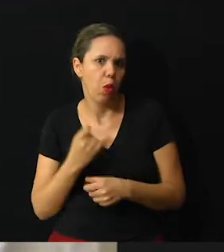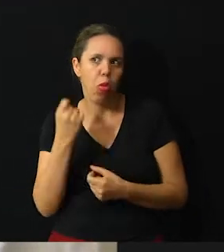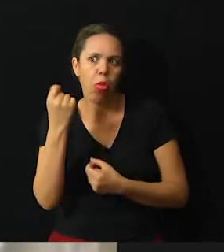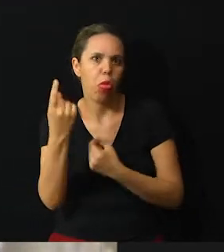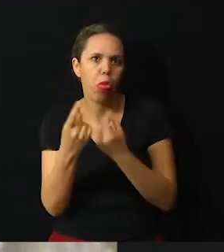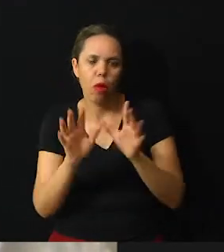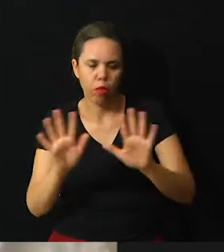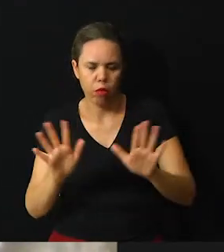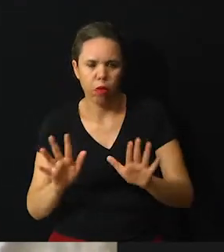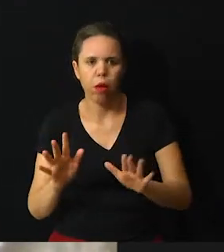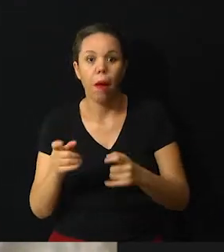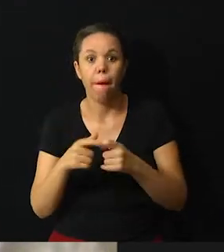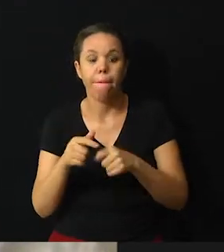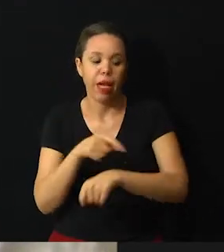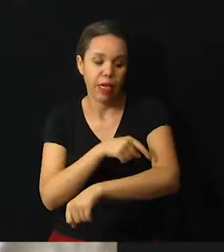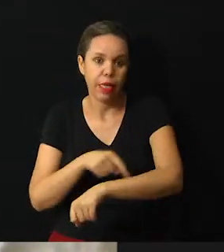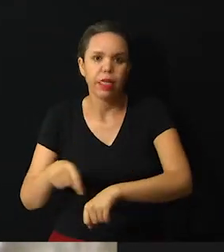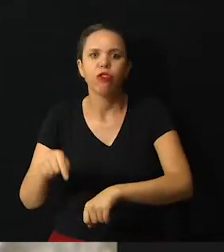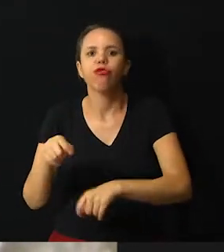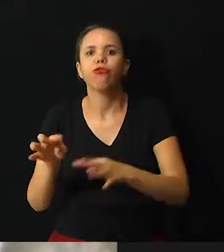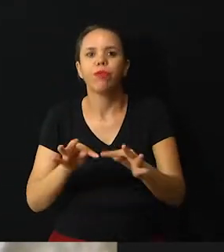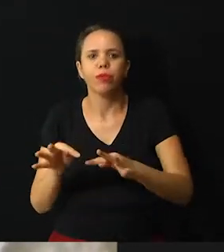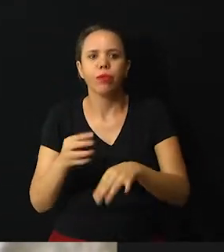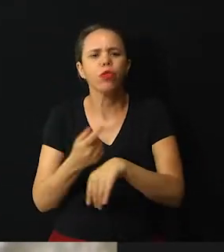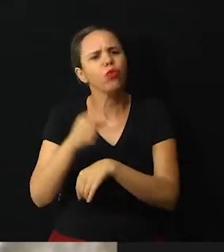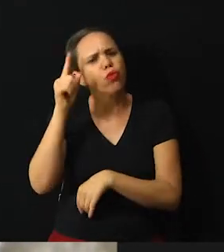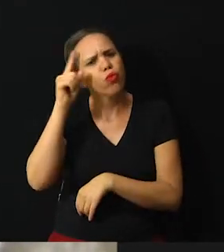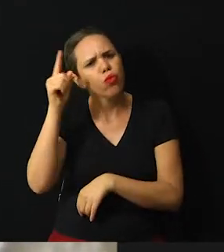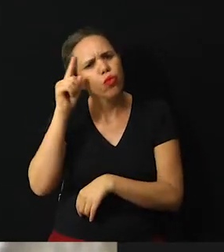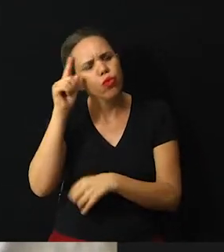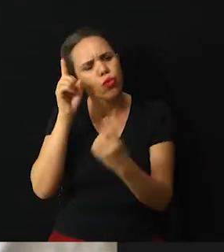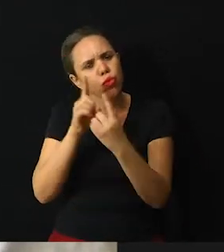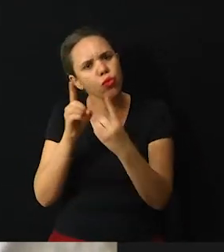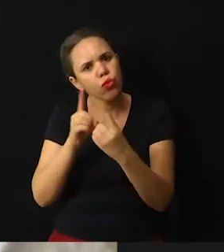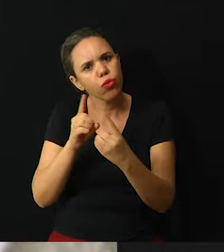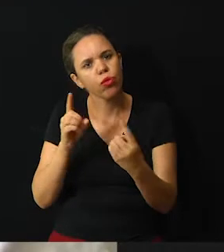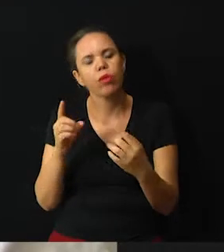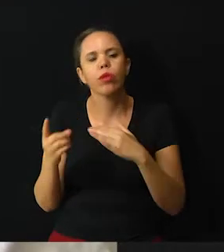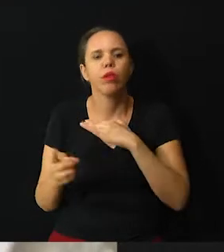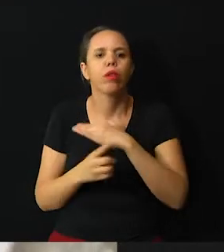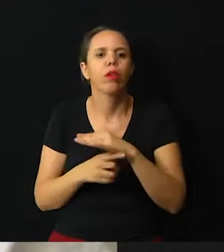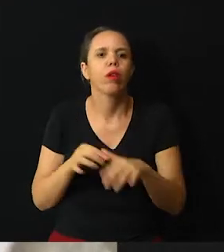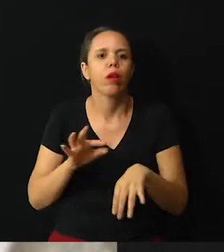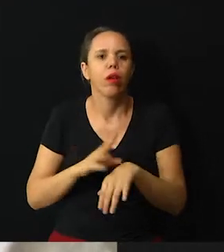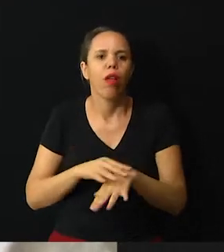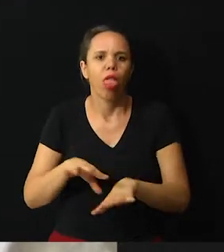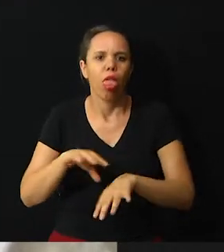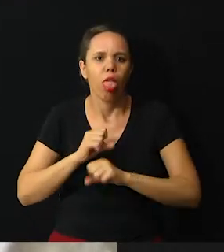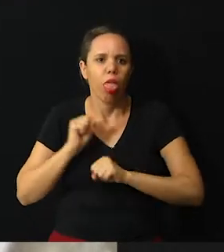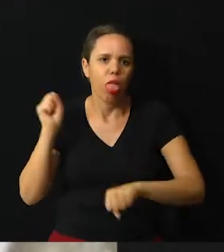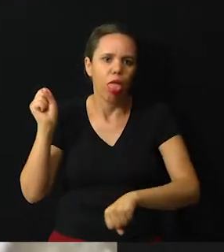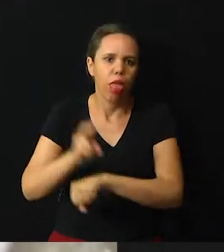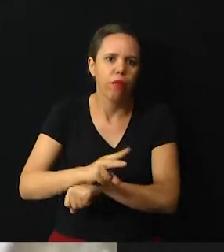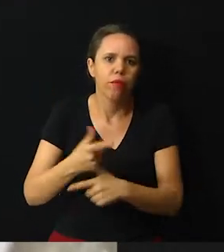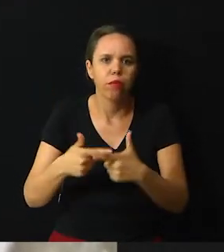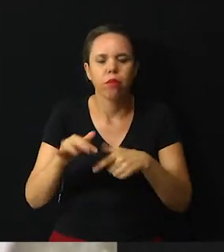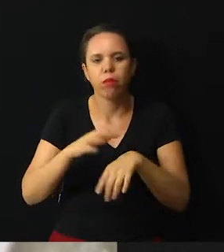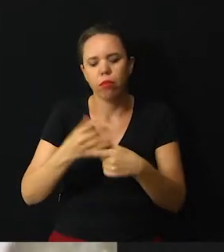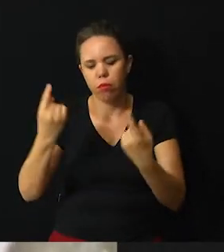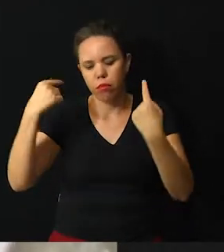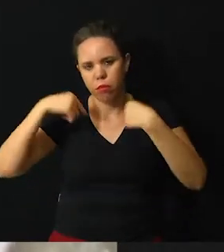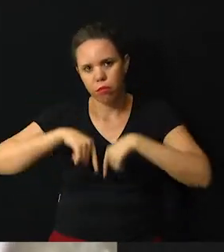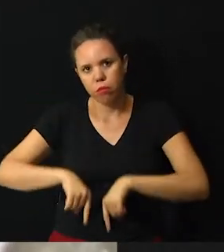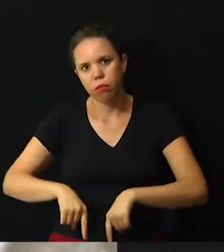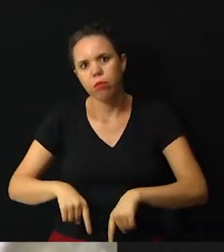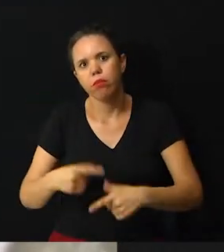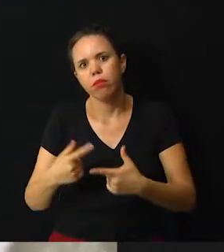rara. O reumatologista acaba atendendo o lúpus todo dia no seu consultório. O lúpus é uma doença inflamatória. O próprio